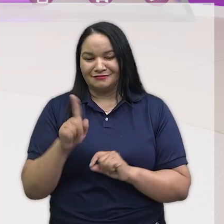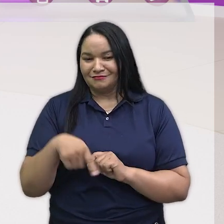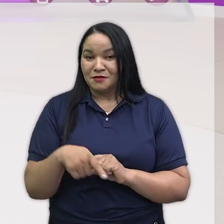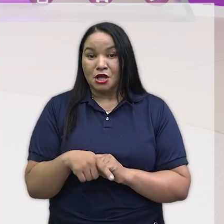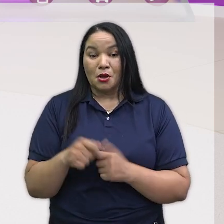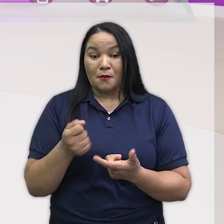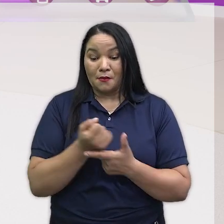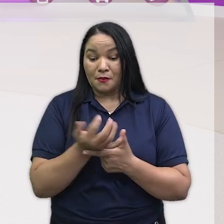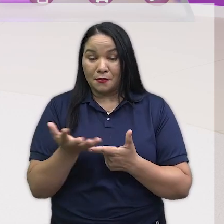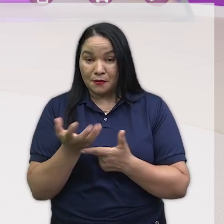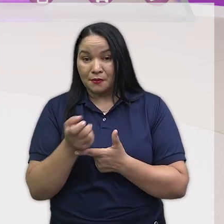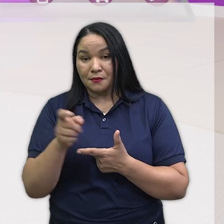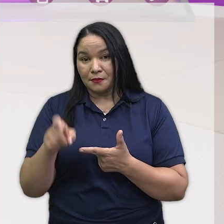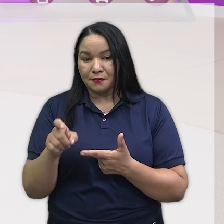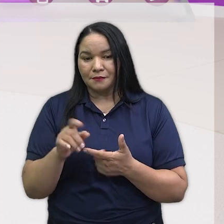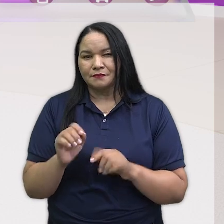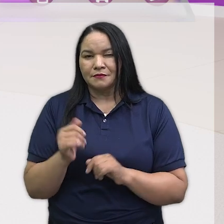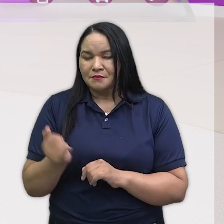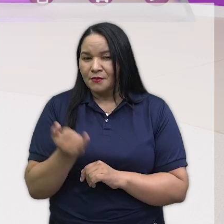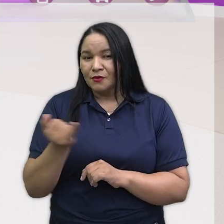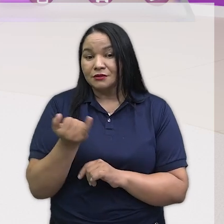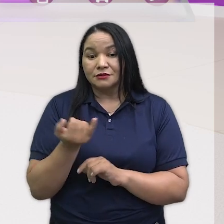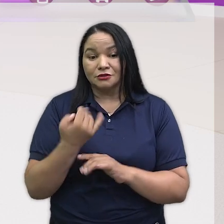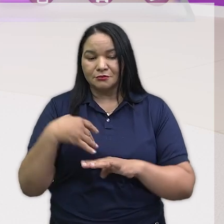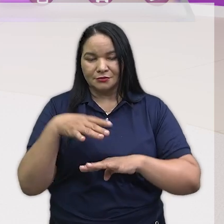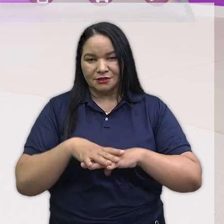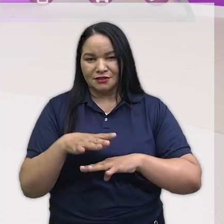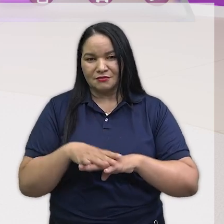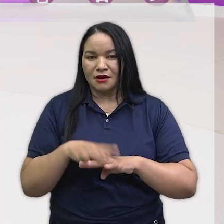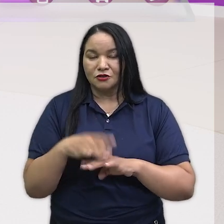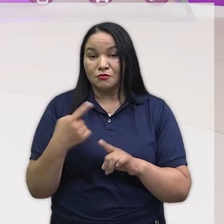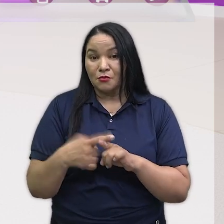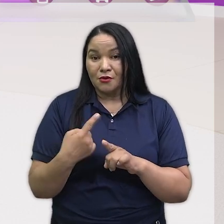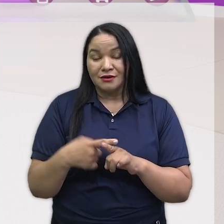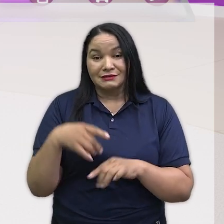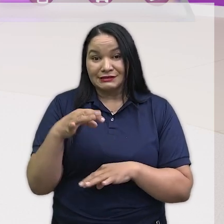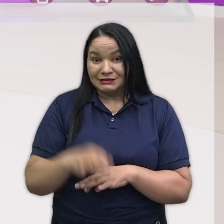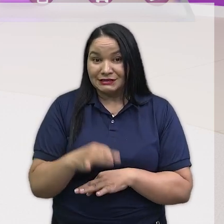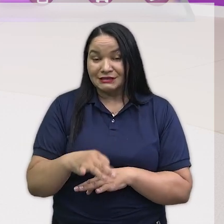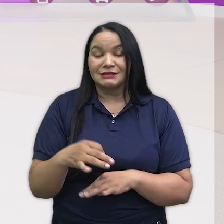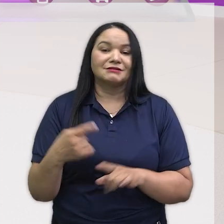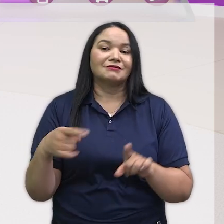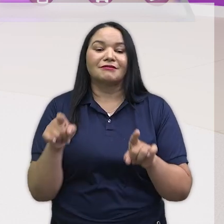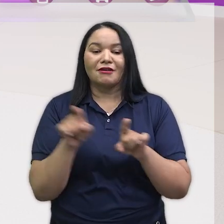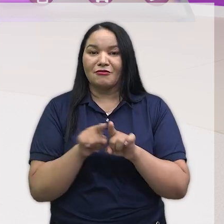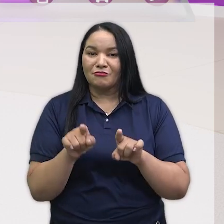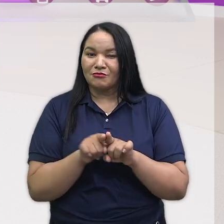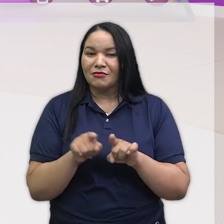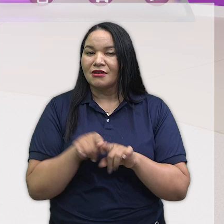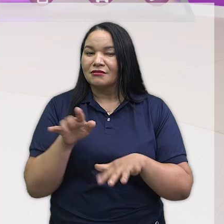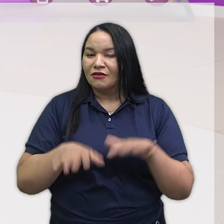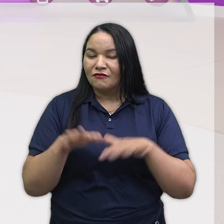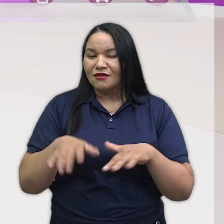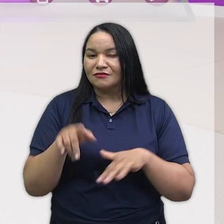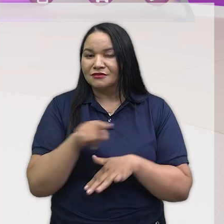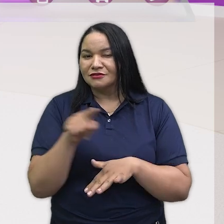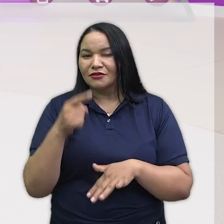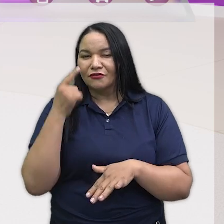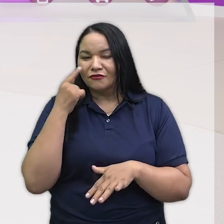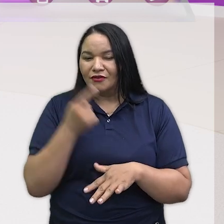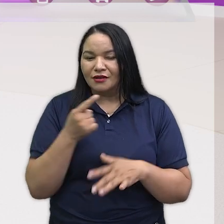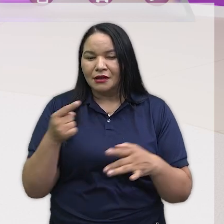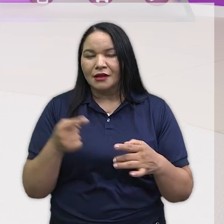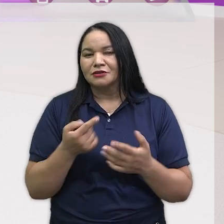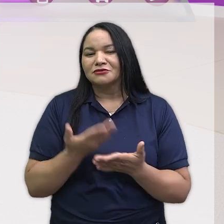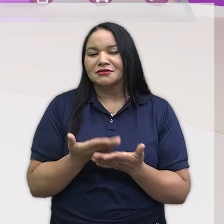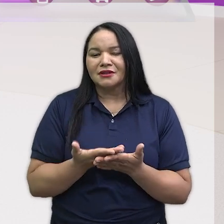isso mesmo, não é? Algo ali fundamental na matemática e com certeza também você já deve ter dito aí, logaritmo